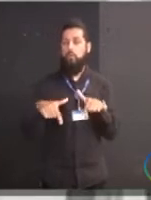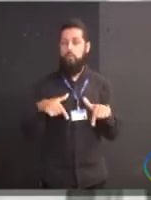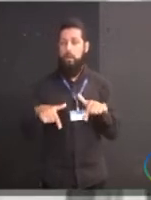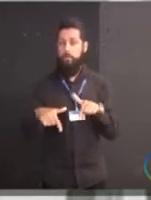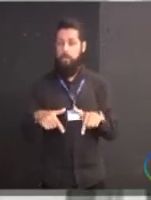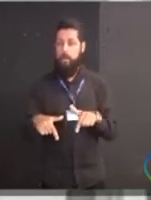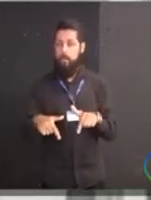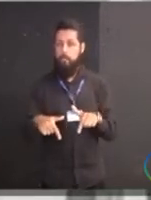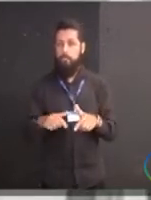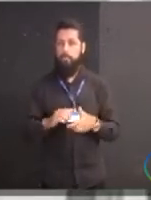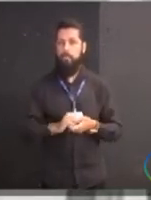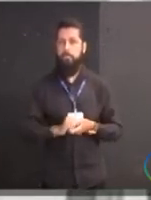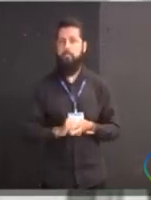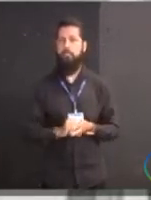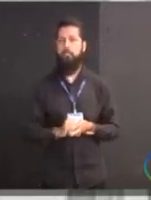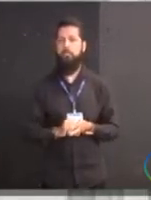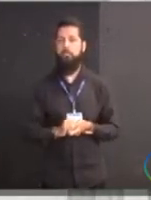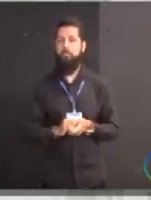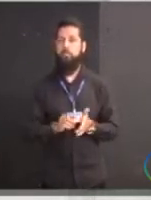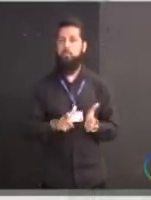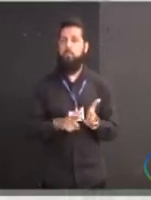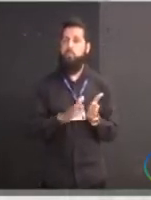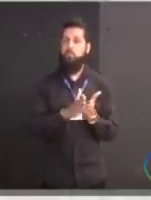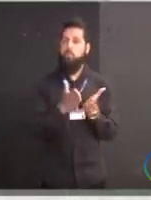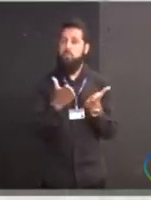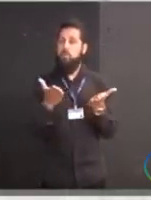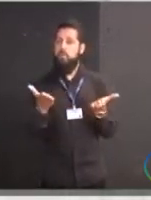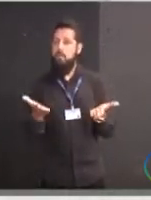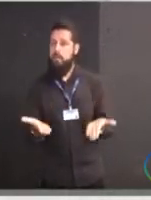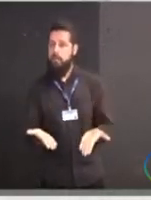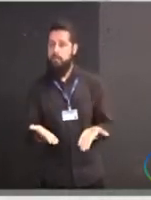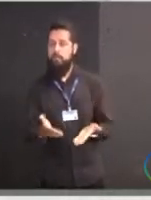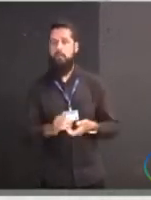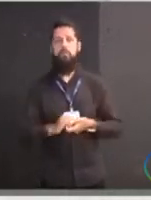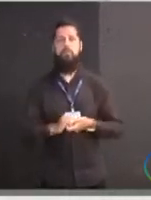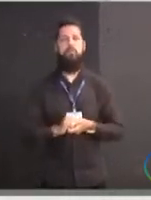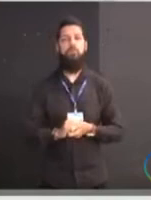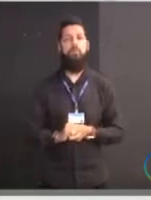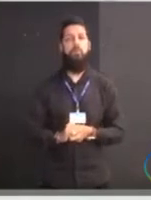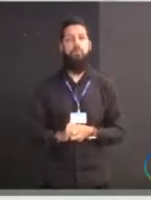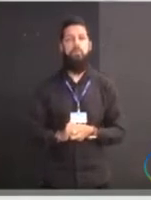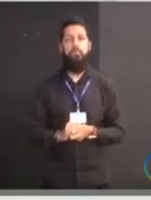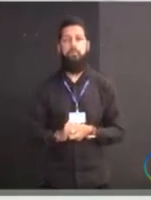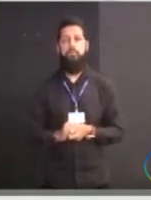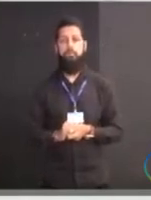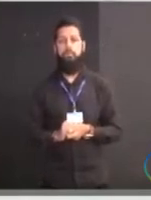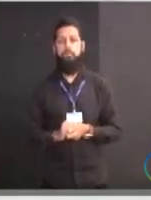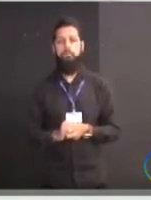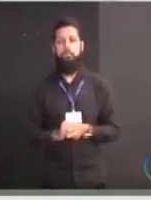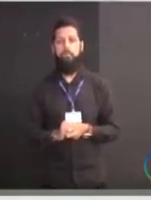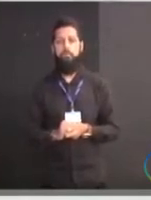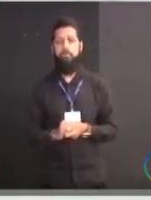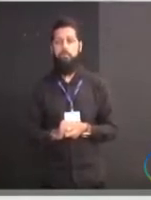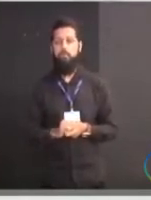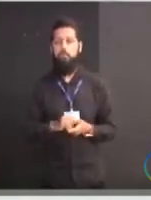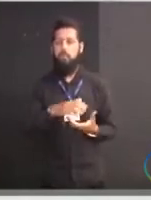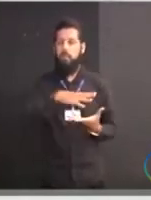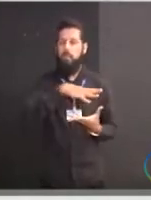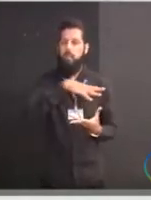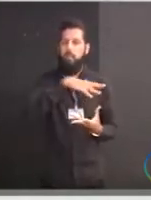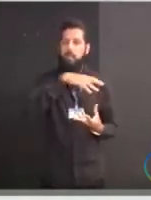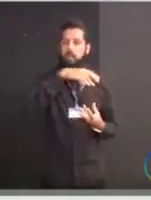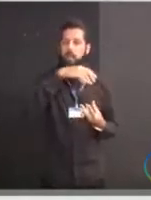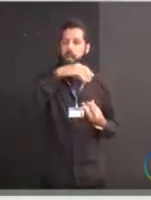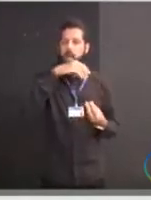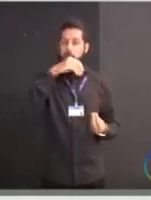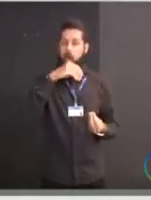escravizava nos tempos de ontem o nosso pensamento, a nossa alma vai se